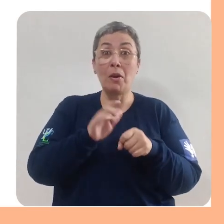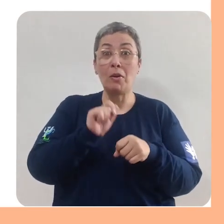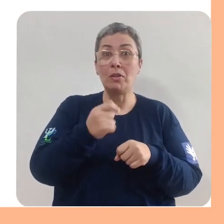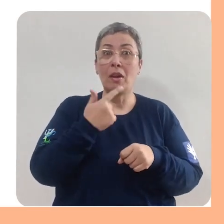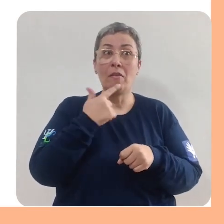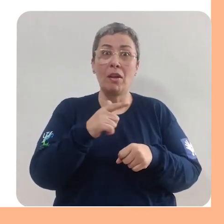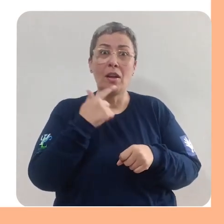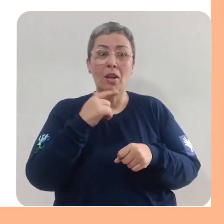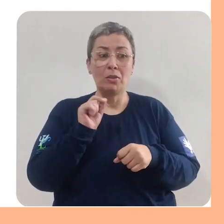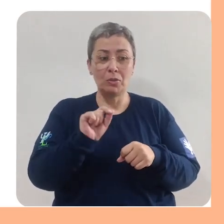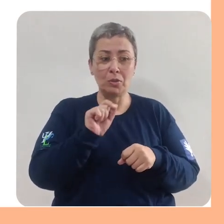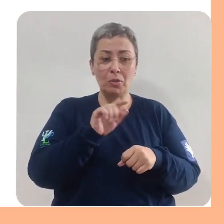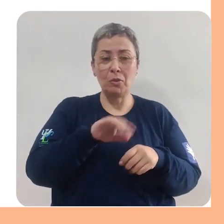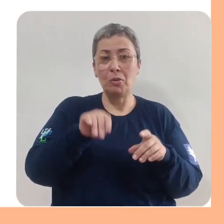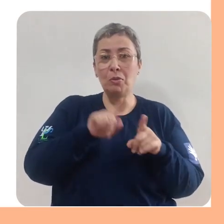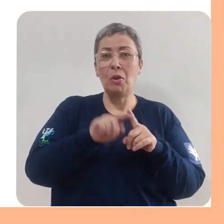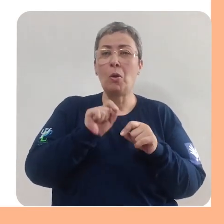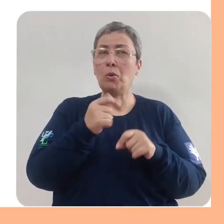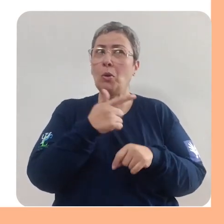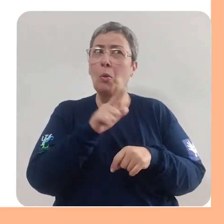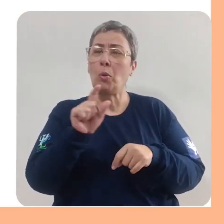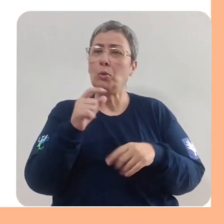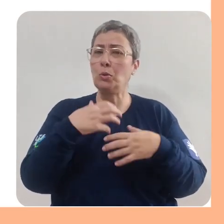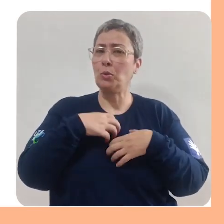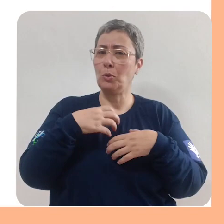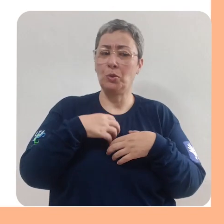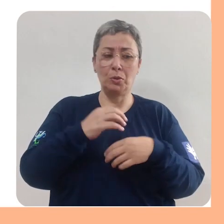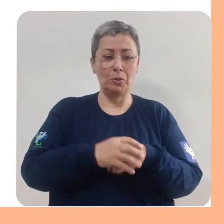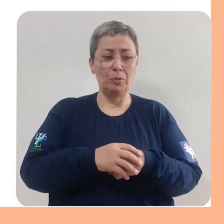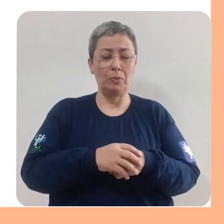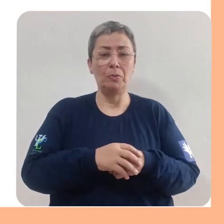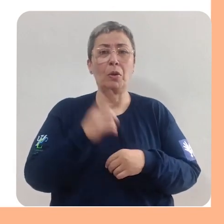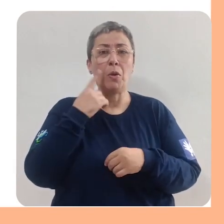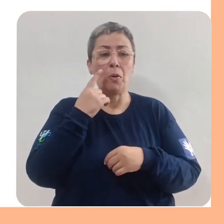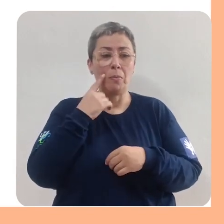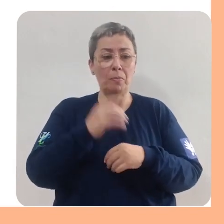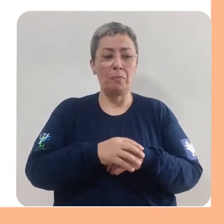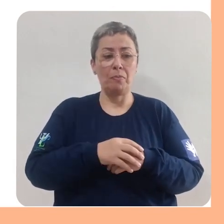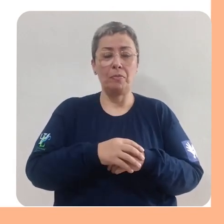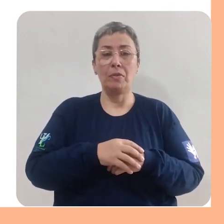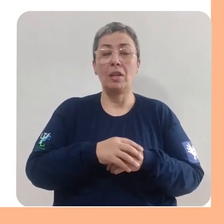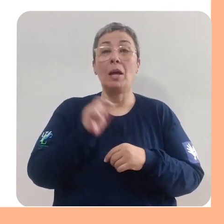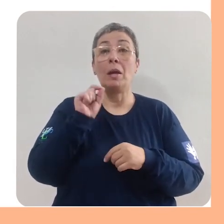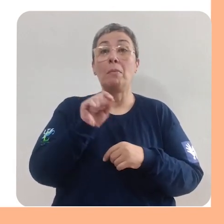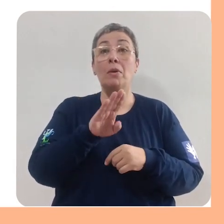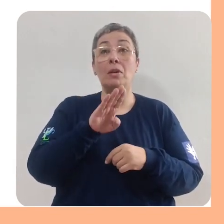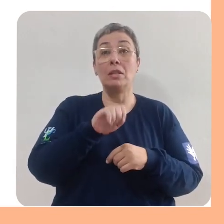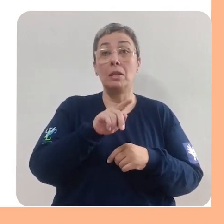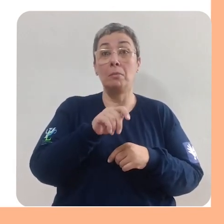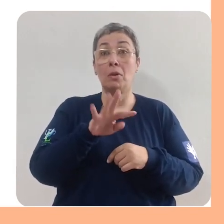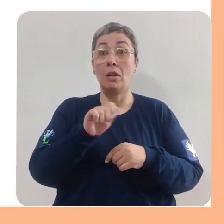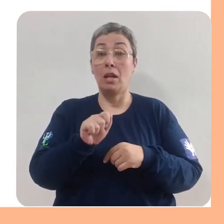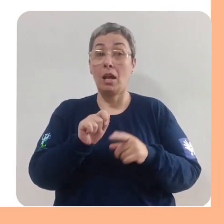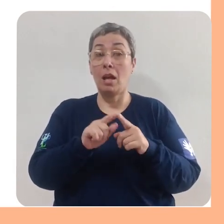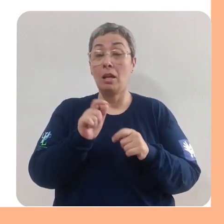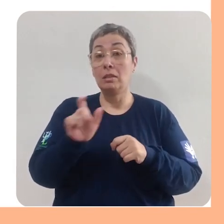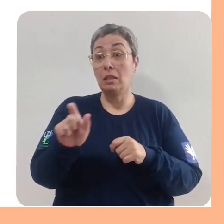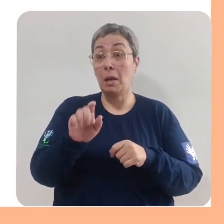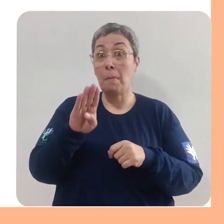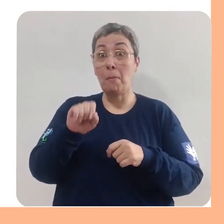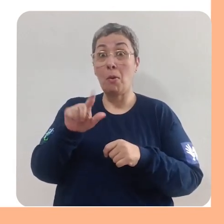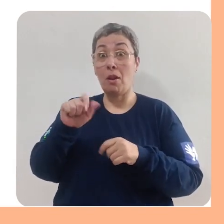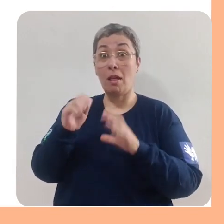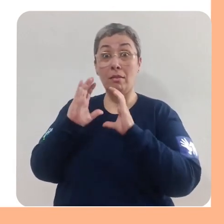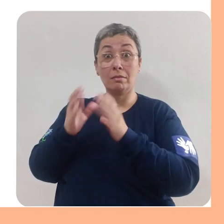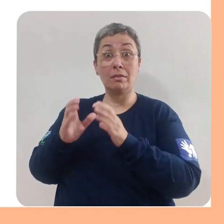uma outra forma, se diz de uma outra forma. Então vamos ver. Cebola,